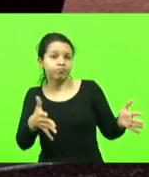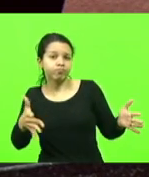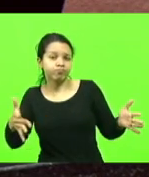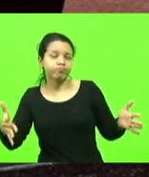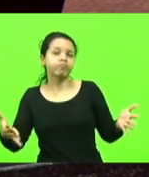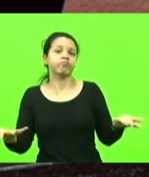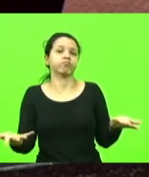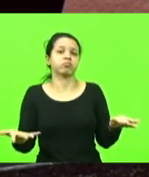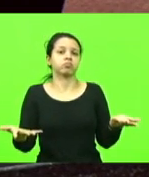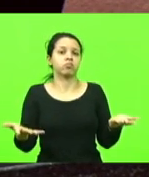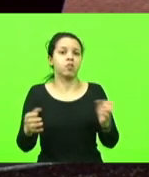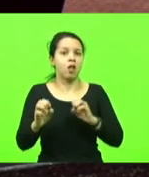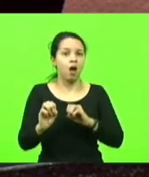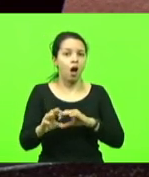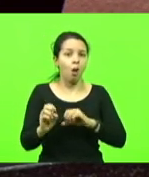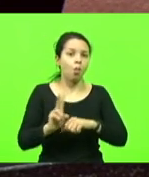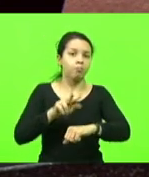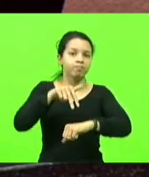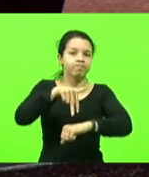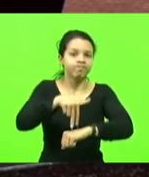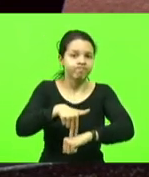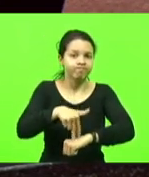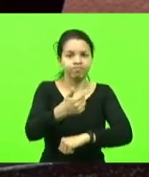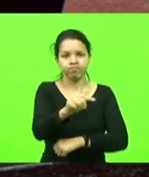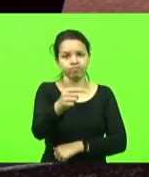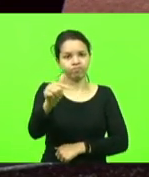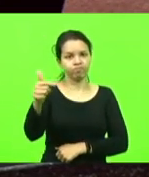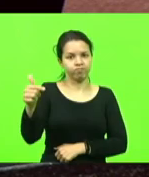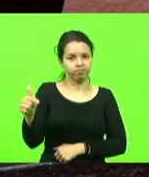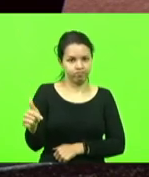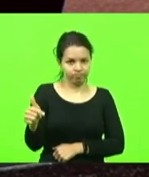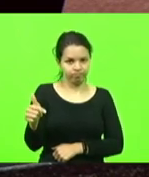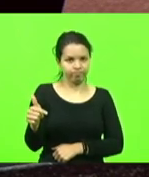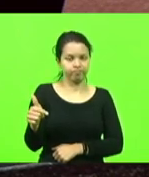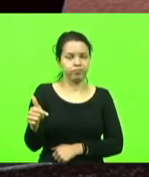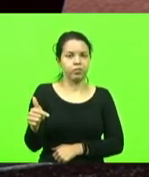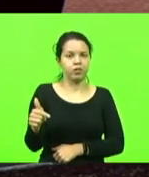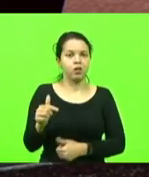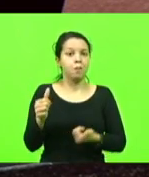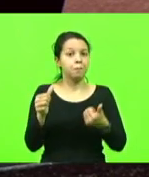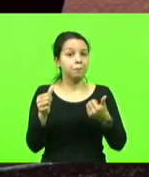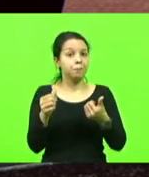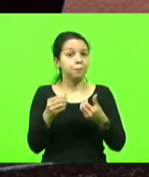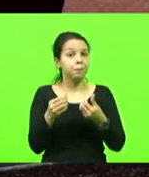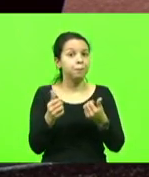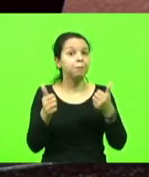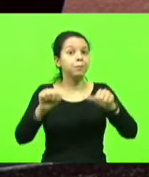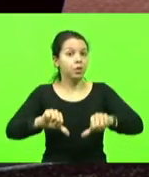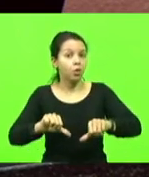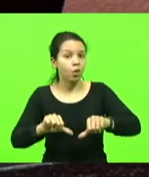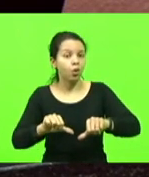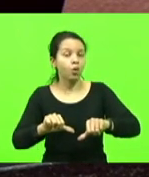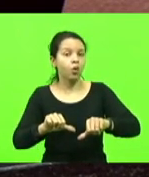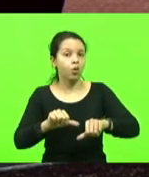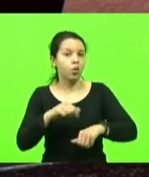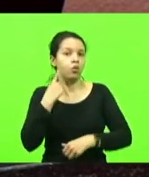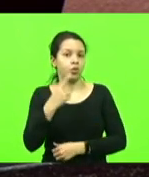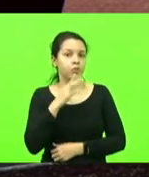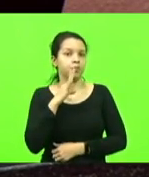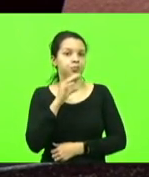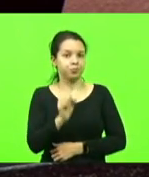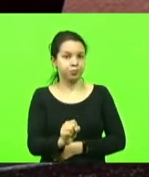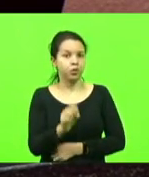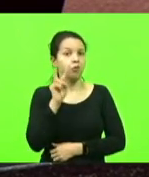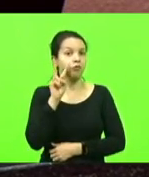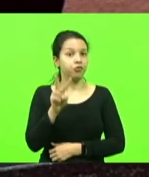aulas presenciais. E o que é pior, deputado Bruno Souza, é que eu vi a entrevista do